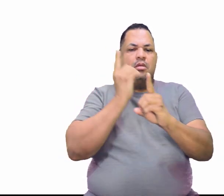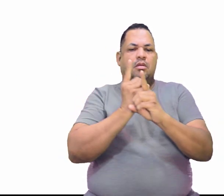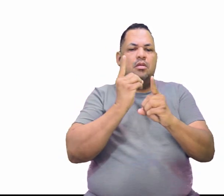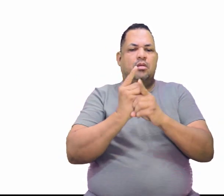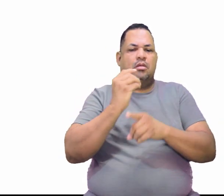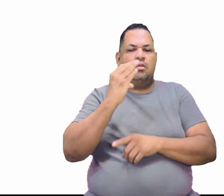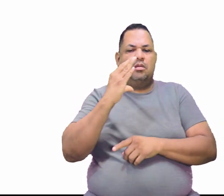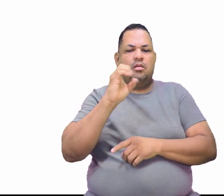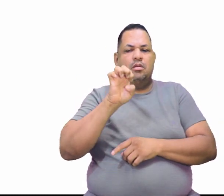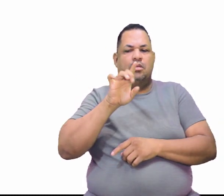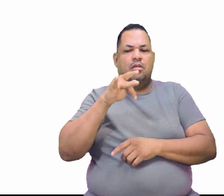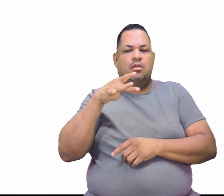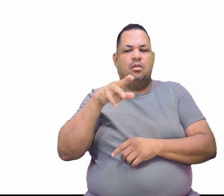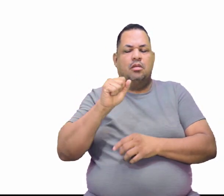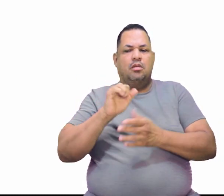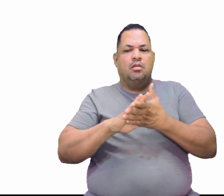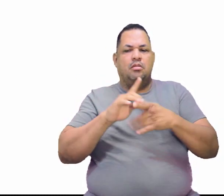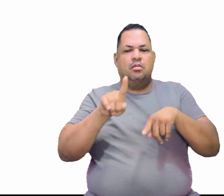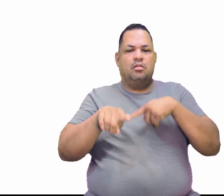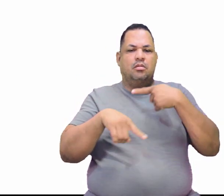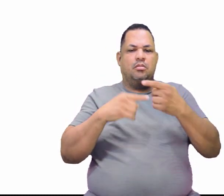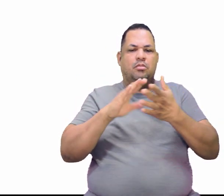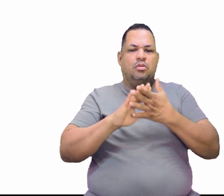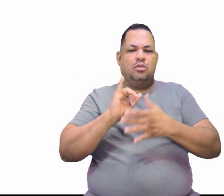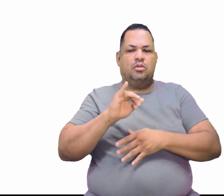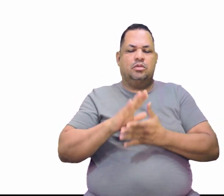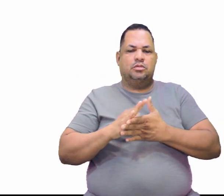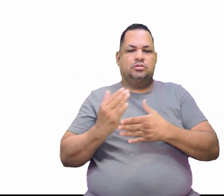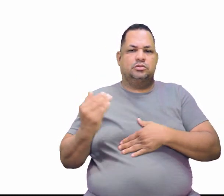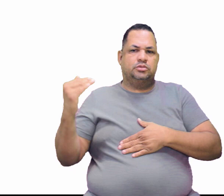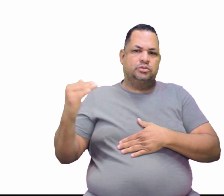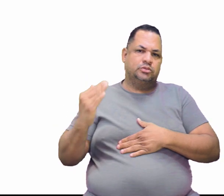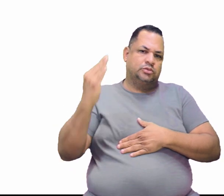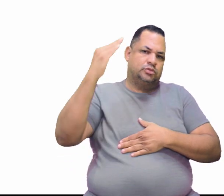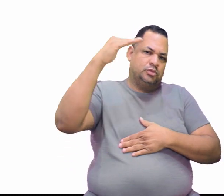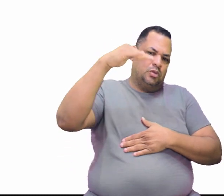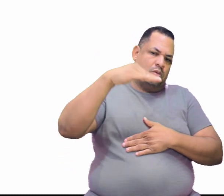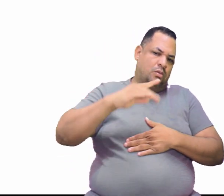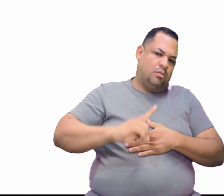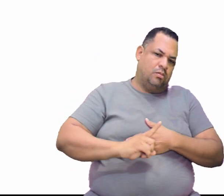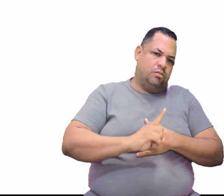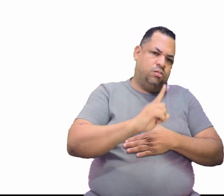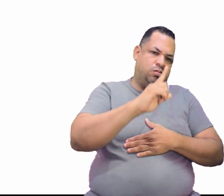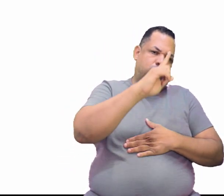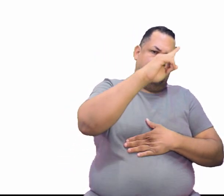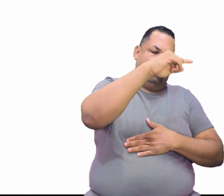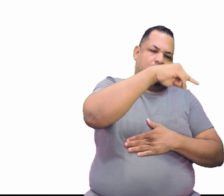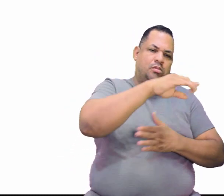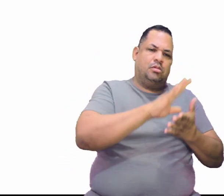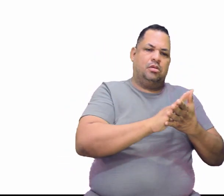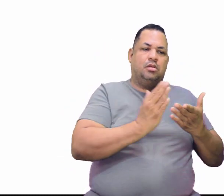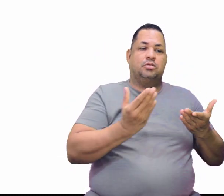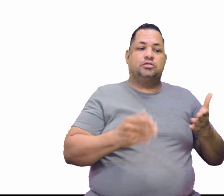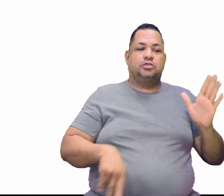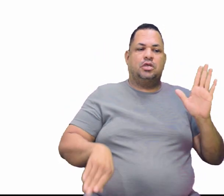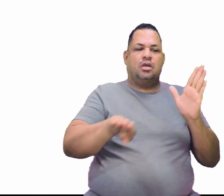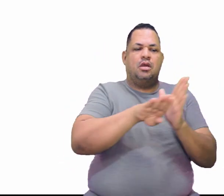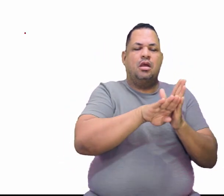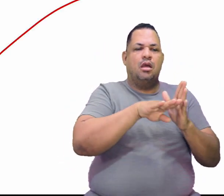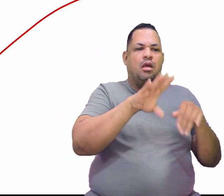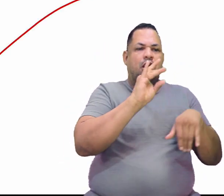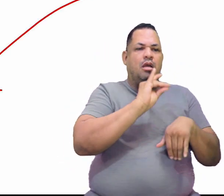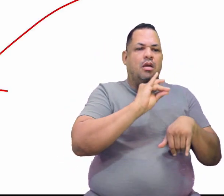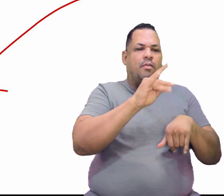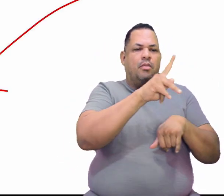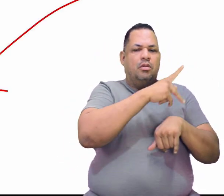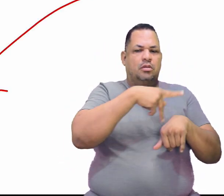lá em Taquatiara e subia Amazonas, Madeira, Mamoré e ia para dentro da Bolívia. Essa imagem